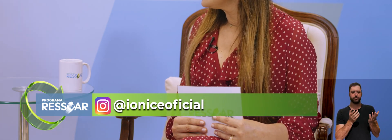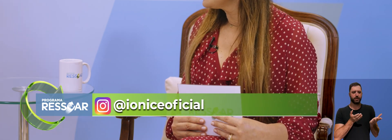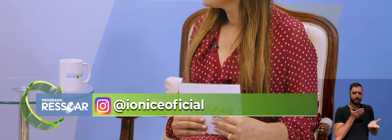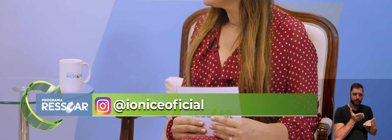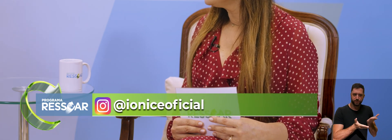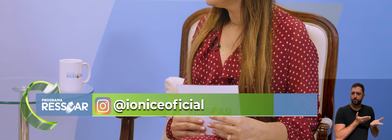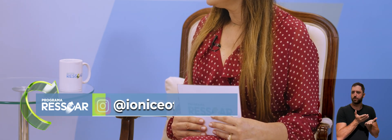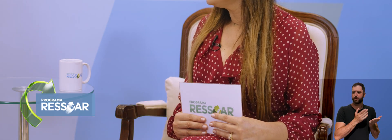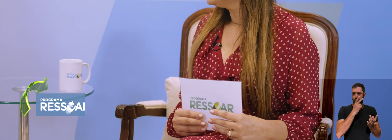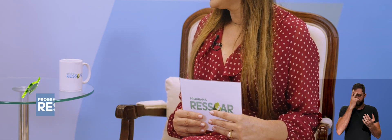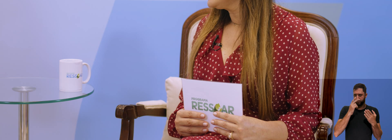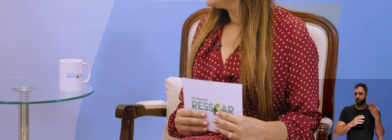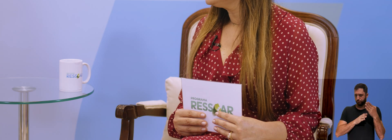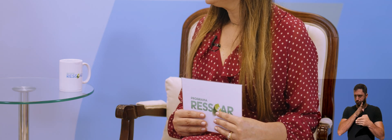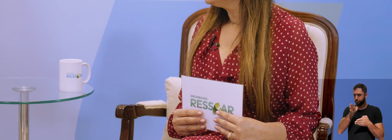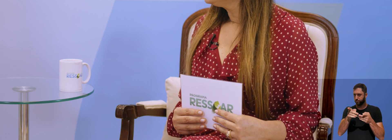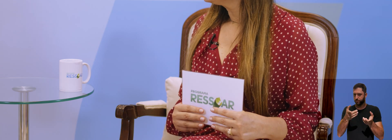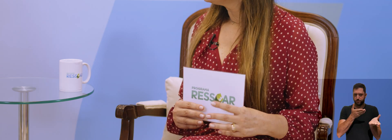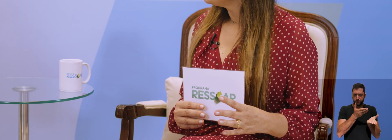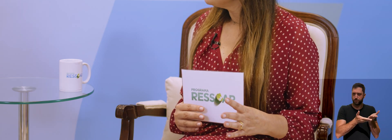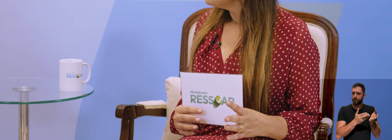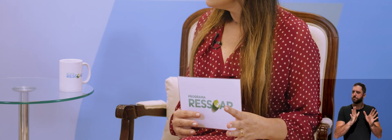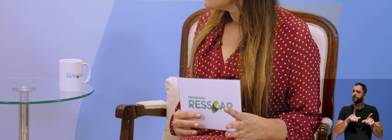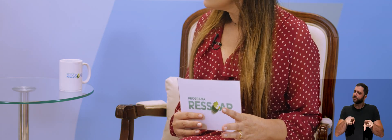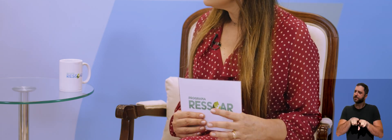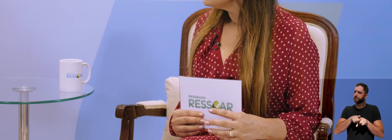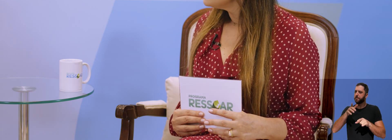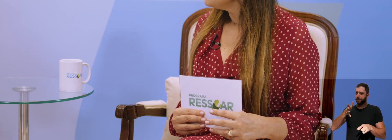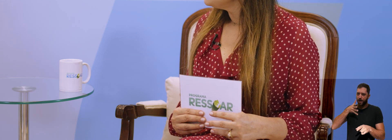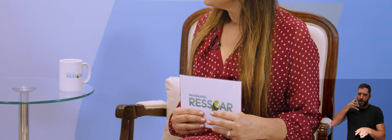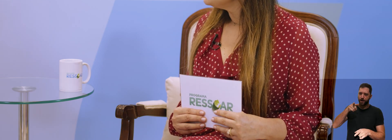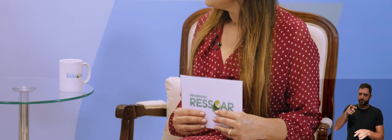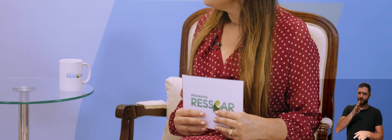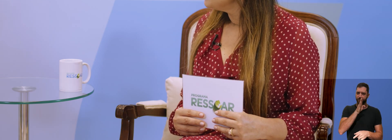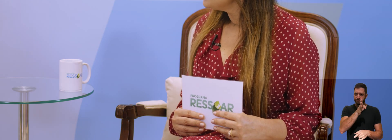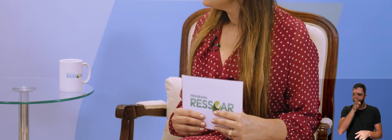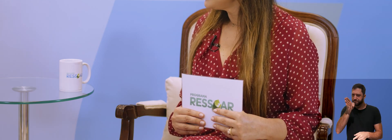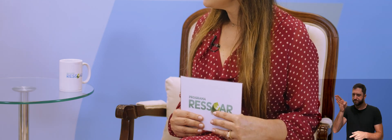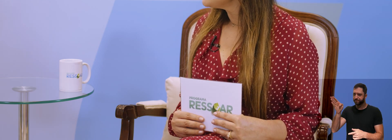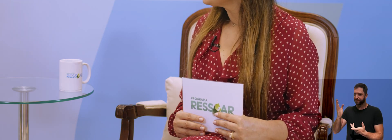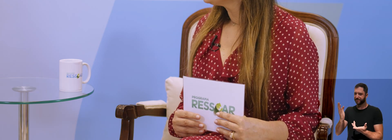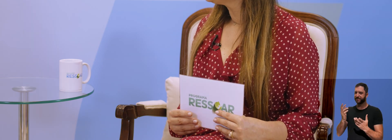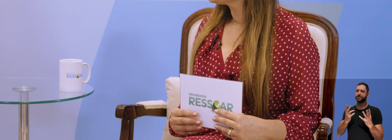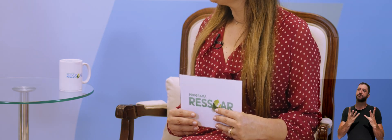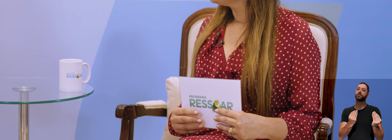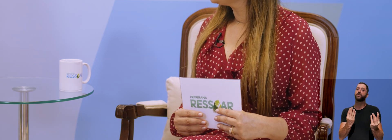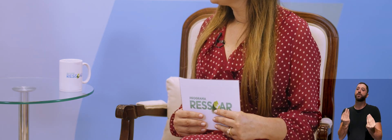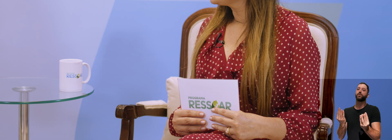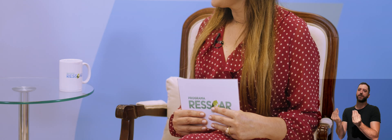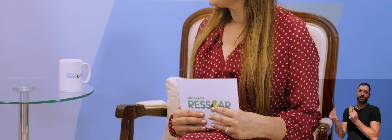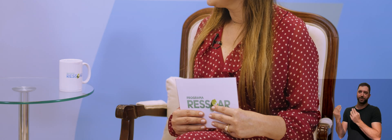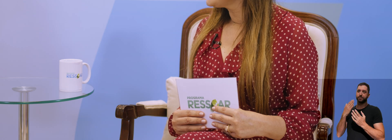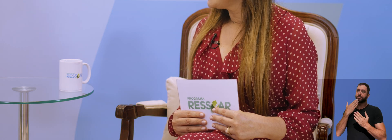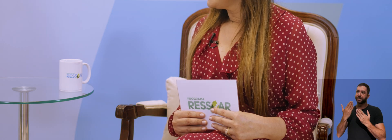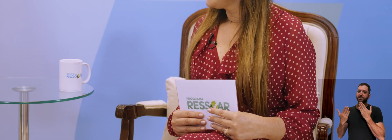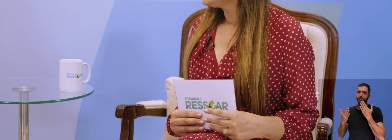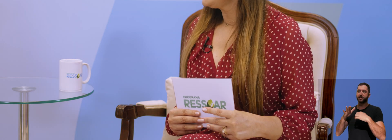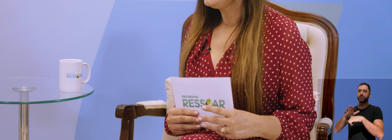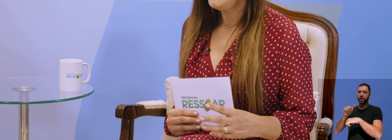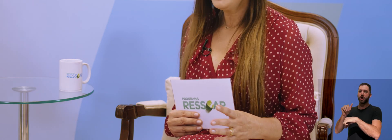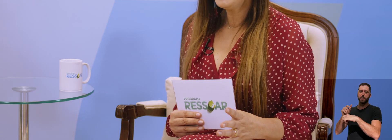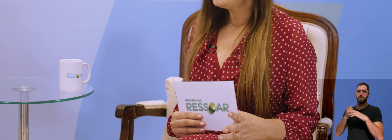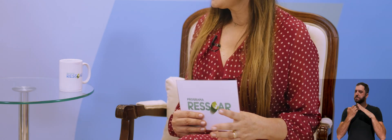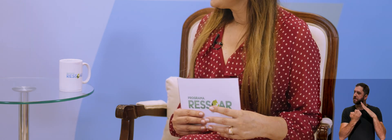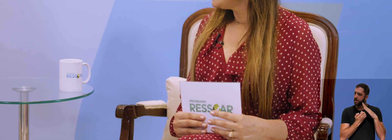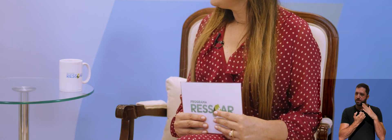tudo no seu consultório online... Você também é um palestrante que hoje vai em muitos lugares, é solicitado em muitos lugares